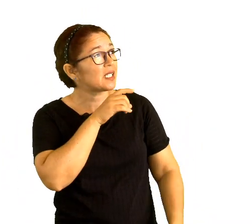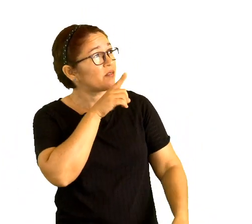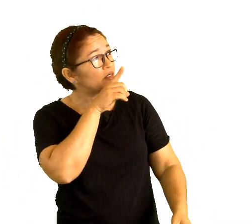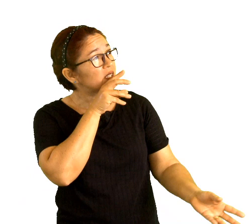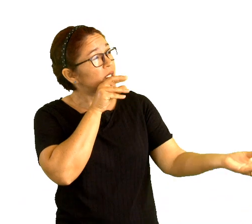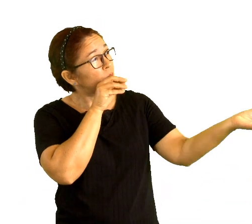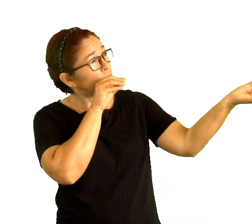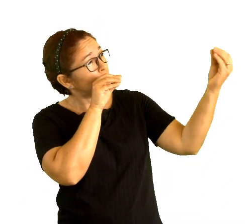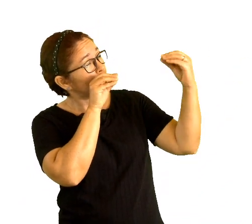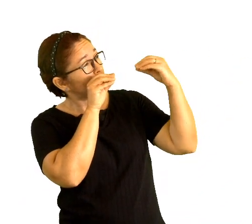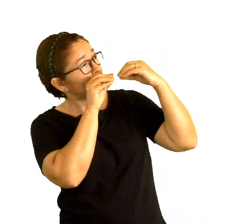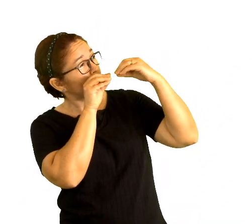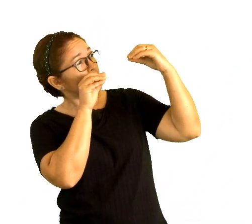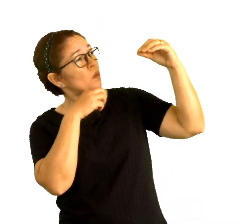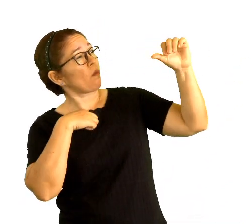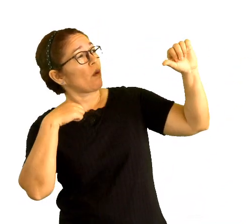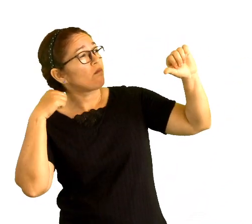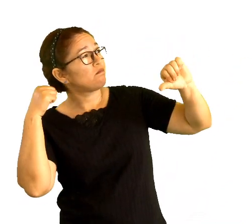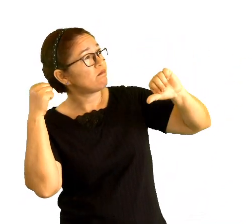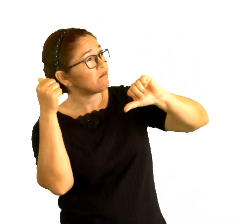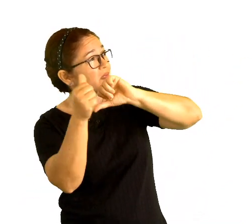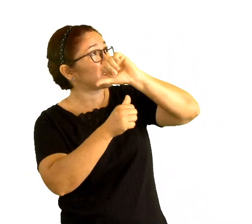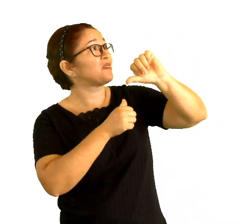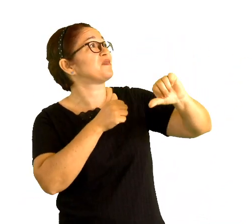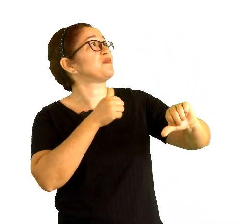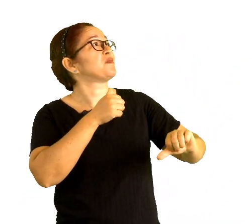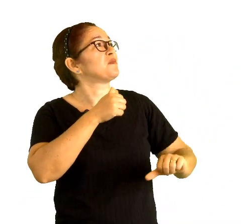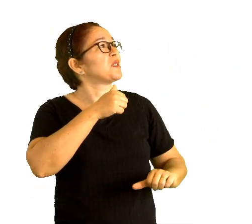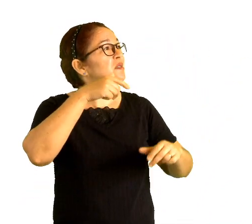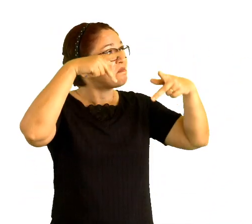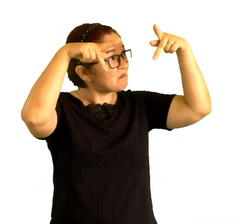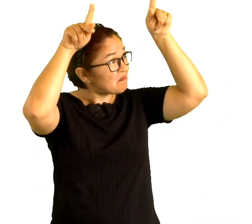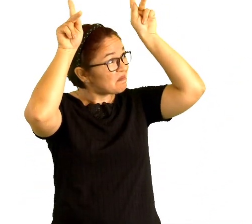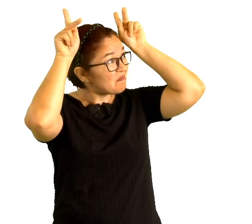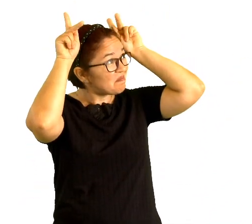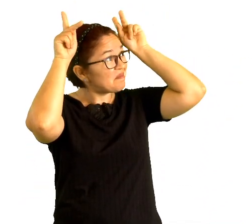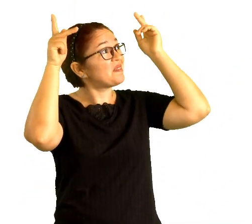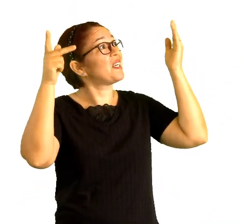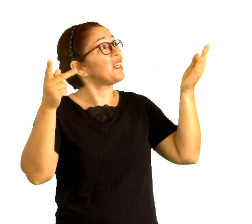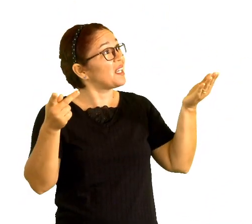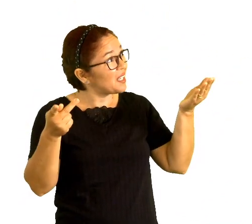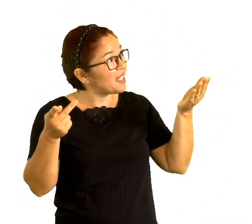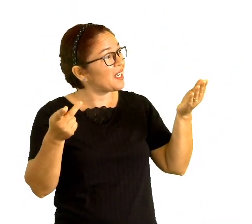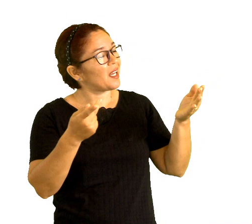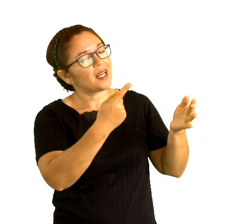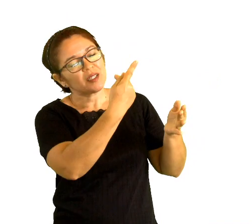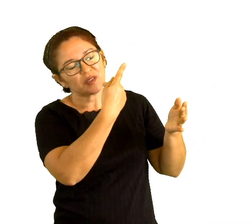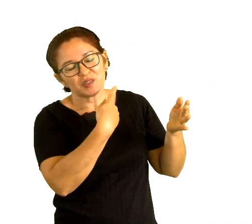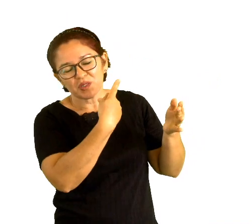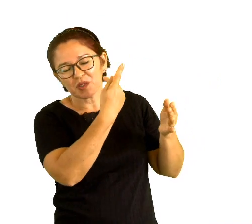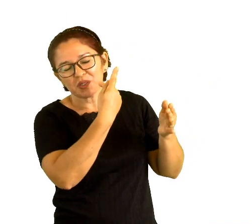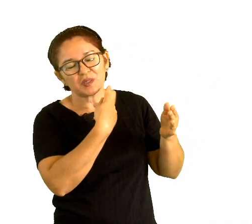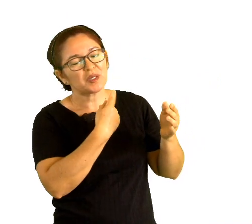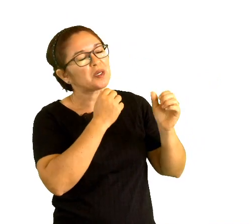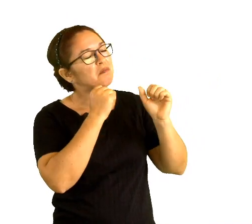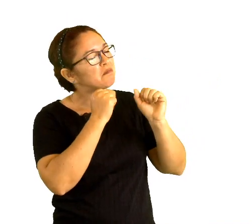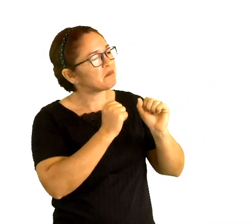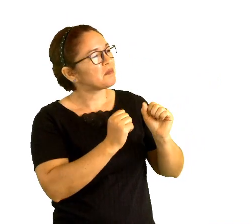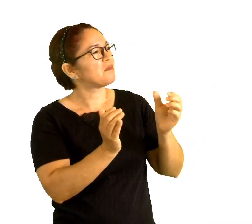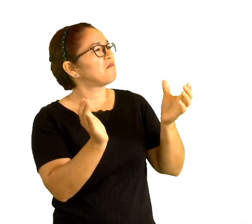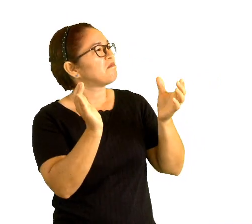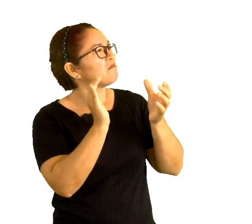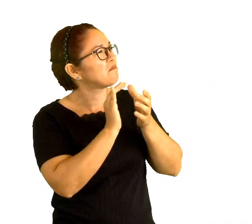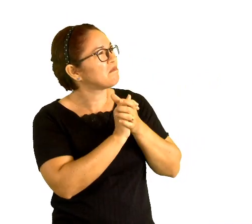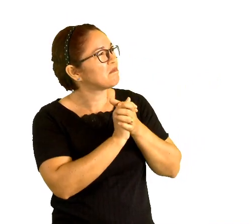entanto, há de me transformar de novo num belo príncipe, e poderemos casar e constituir